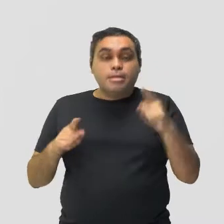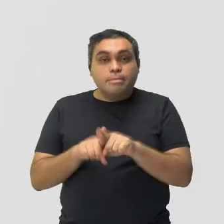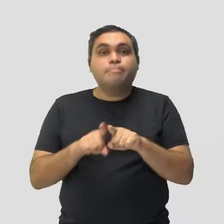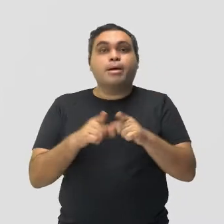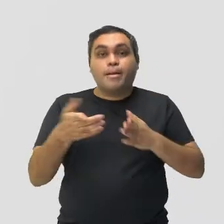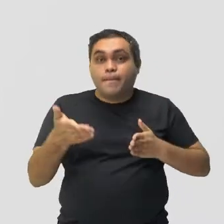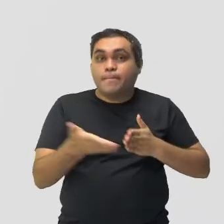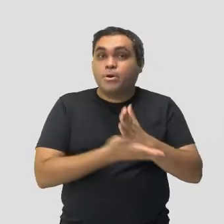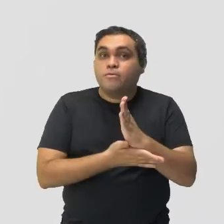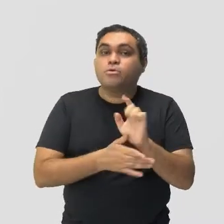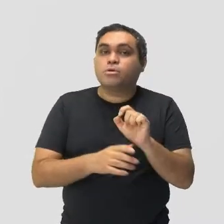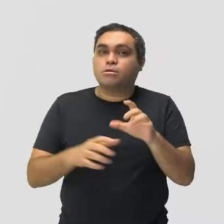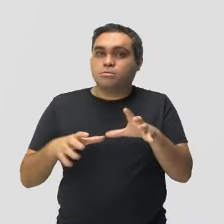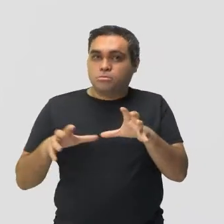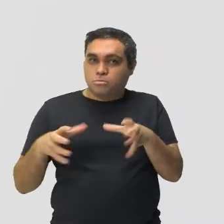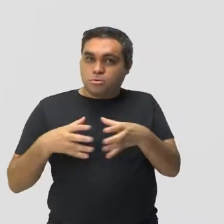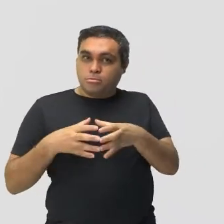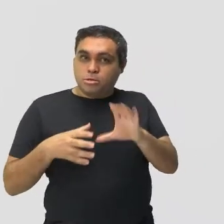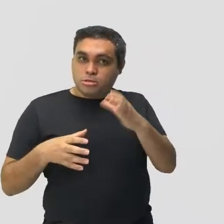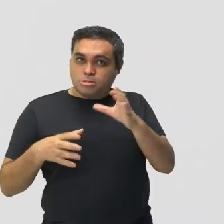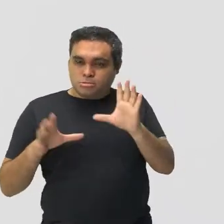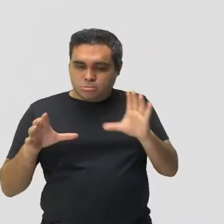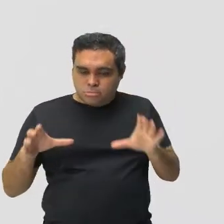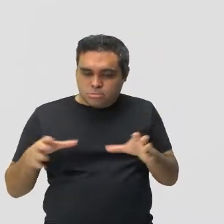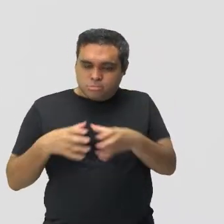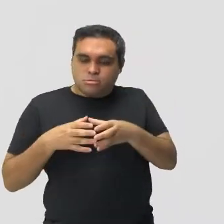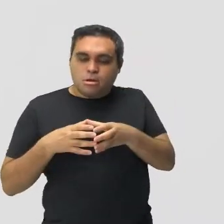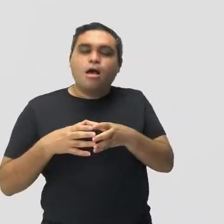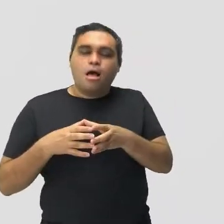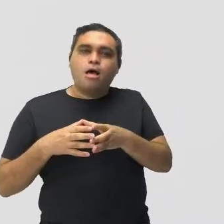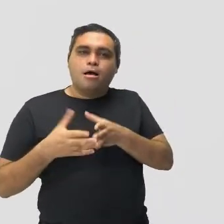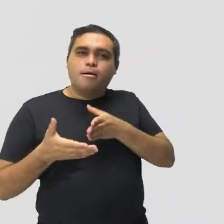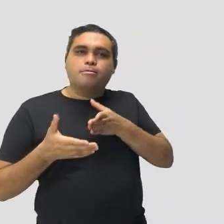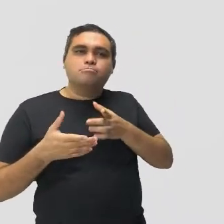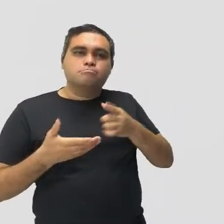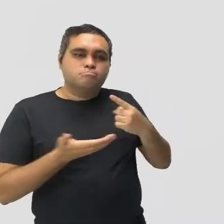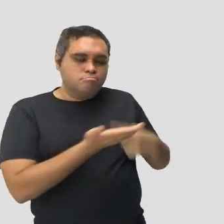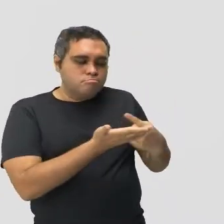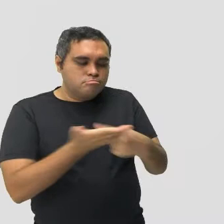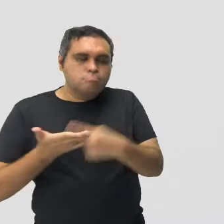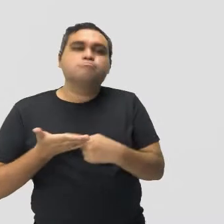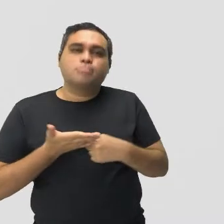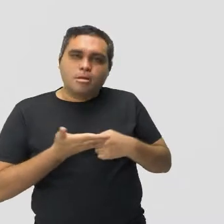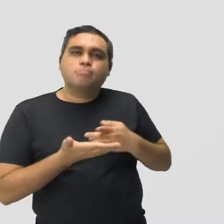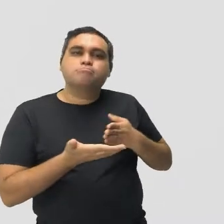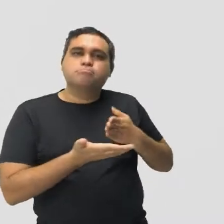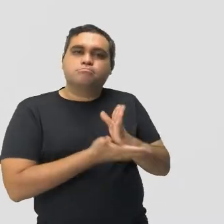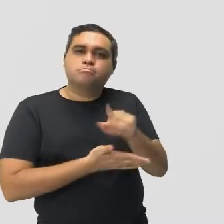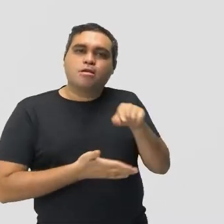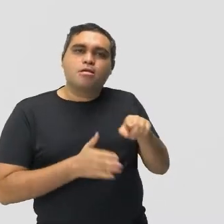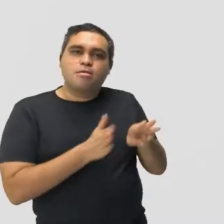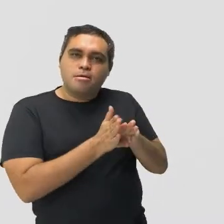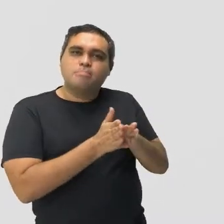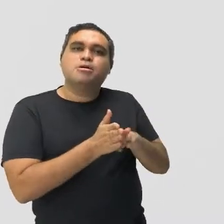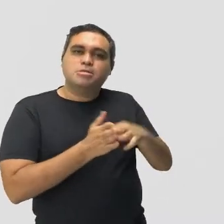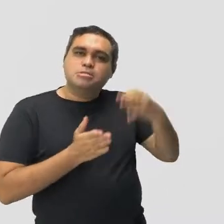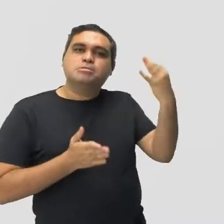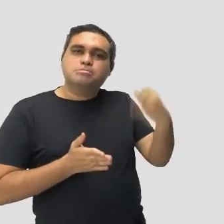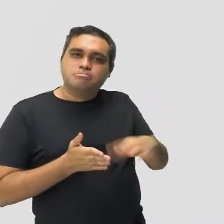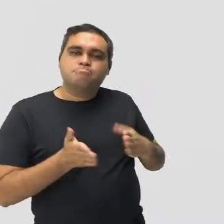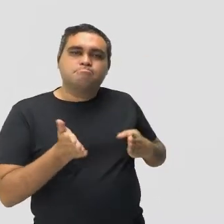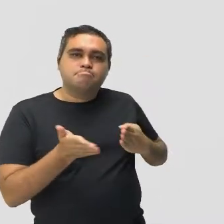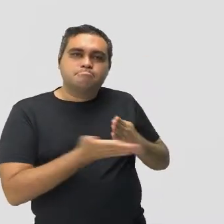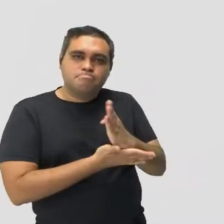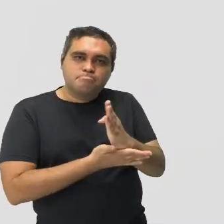aprovada por uma comunidade de cientistas que vai analisar se esse método realmente funcionou ou